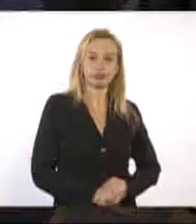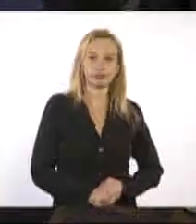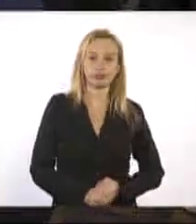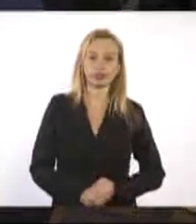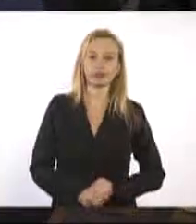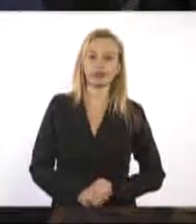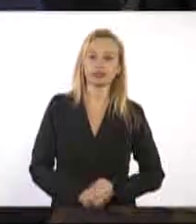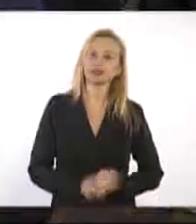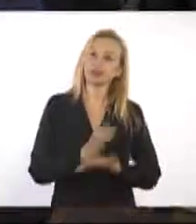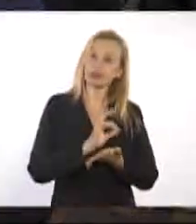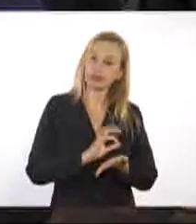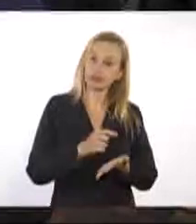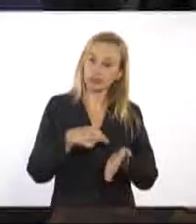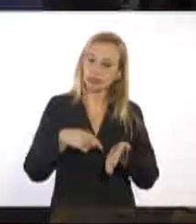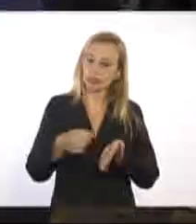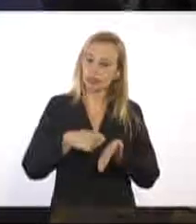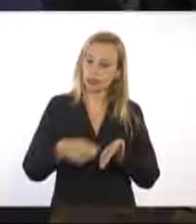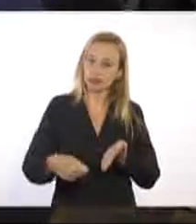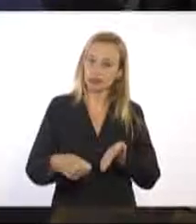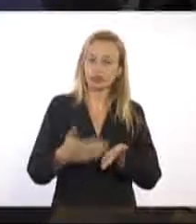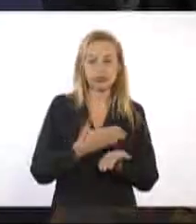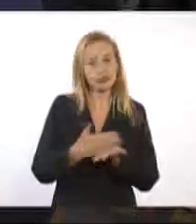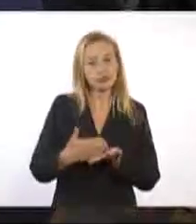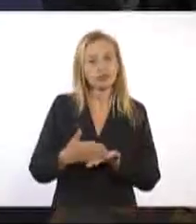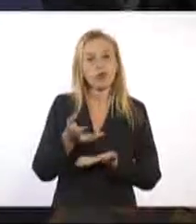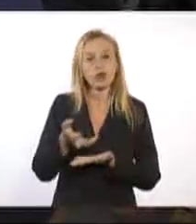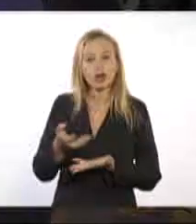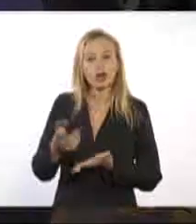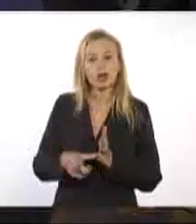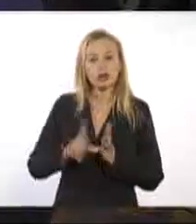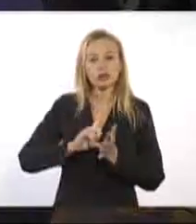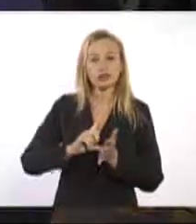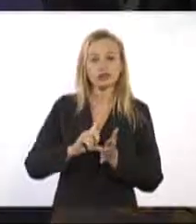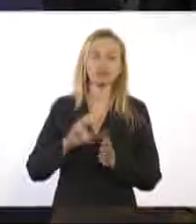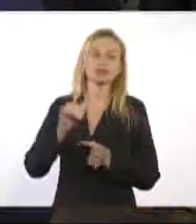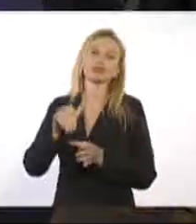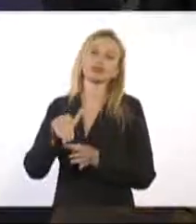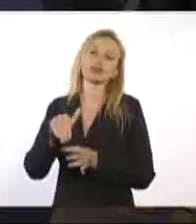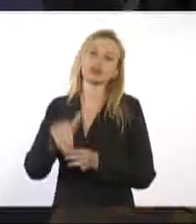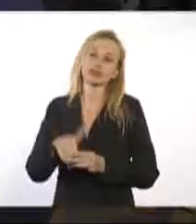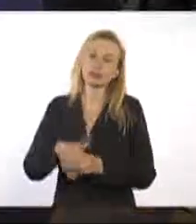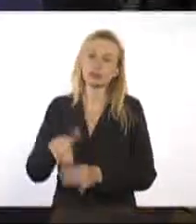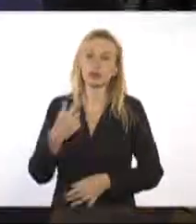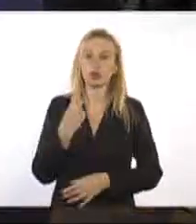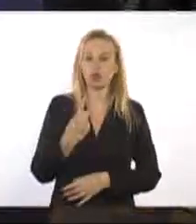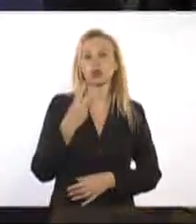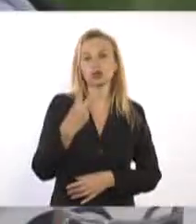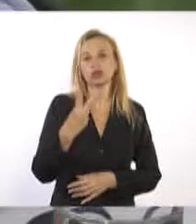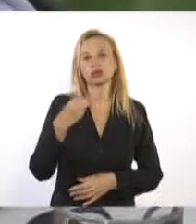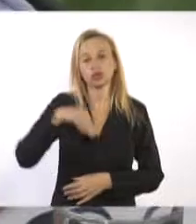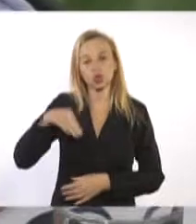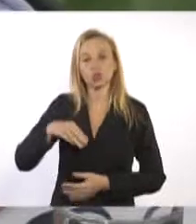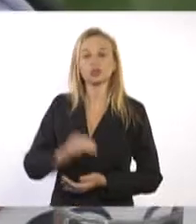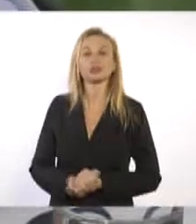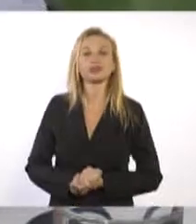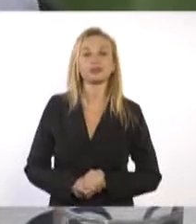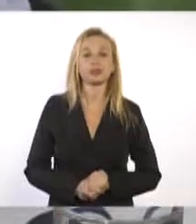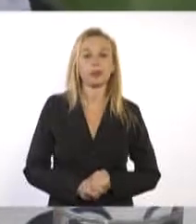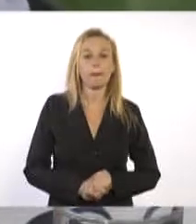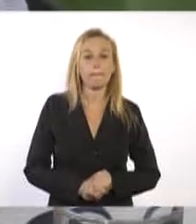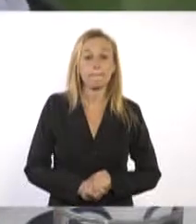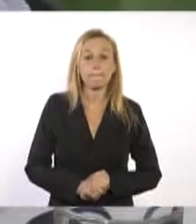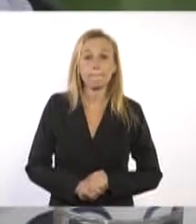consideração inicial e eu quero apenas, antes de votar, por 1 ou 2 minutos, levar em conta o que disse o